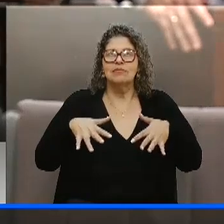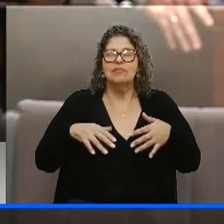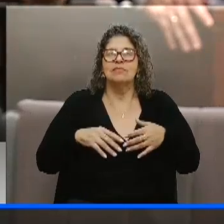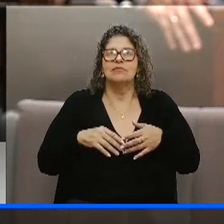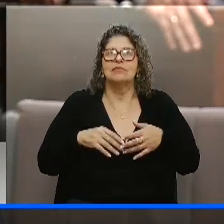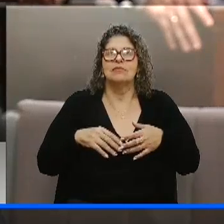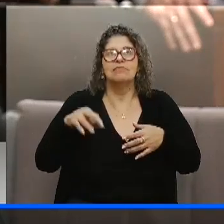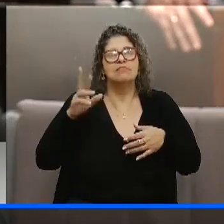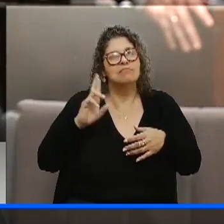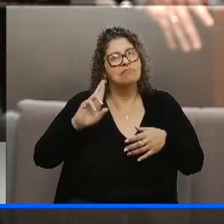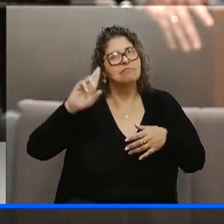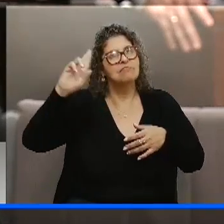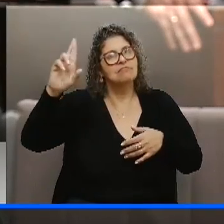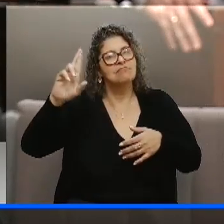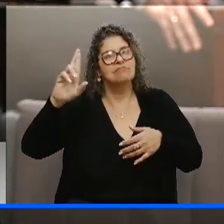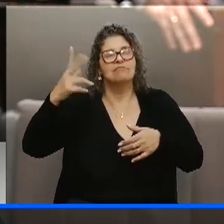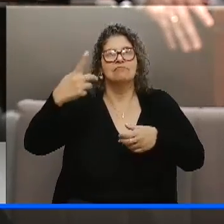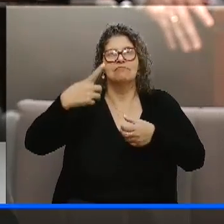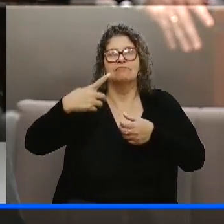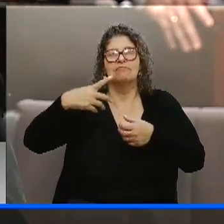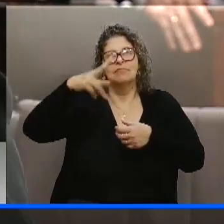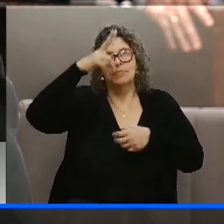senhores prefeitos